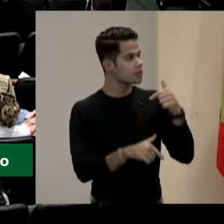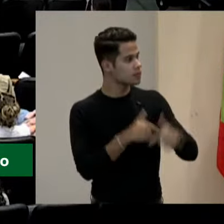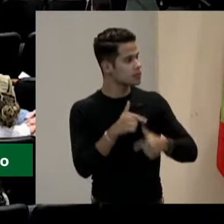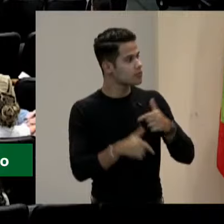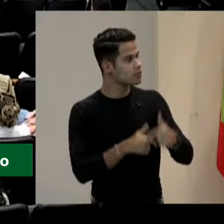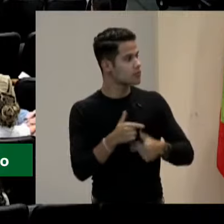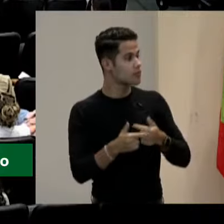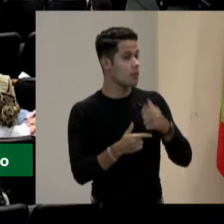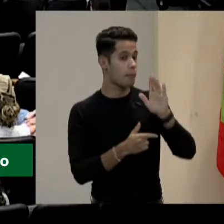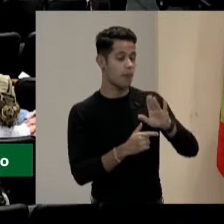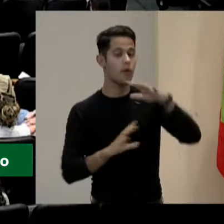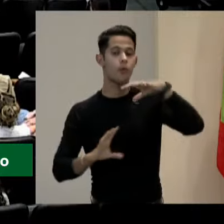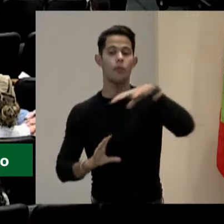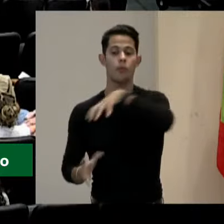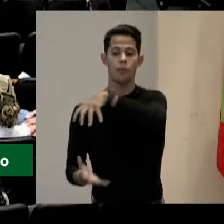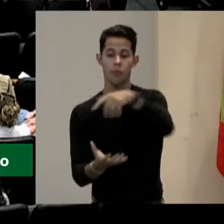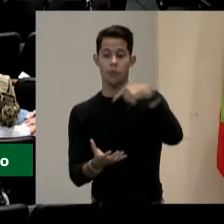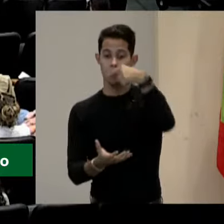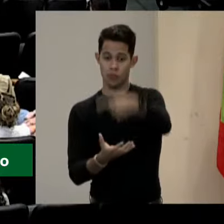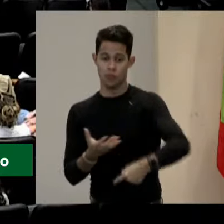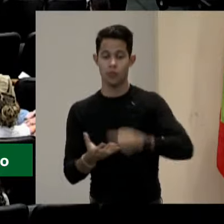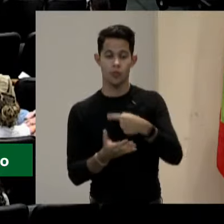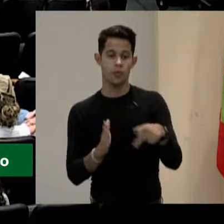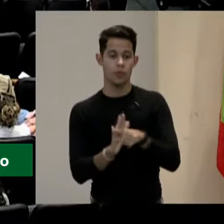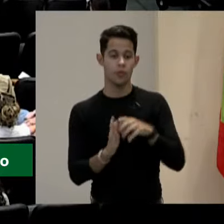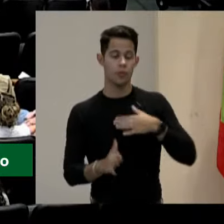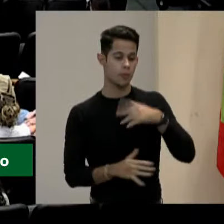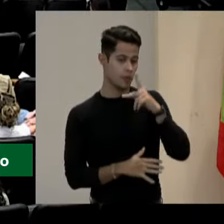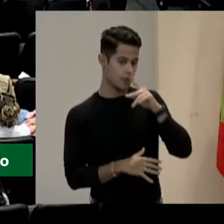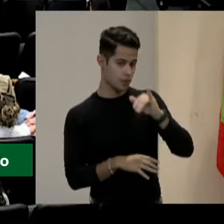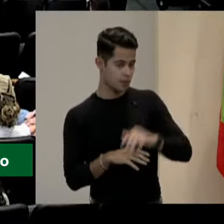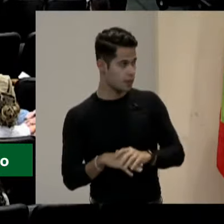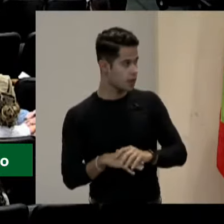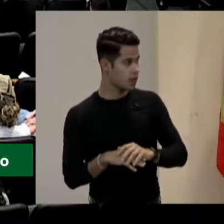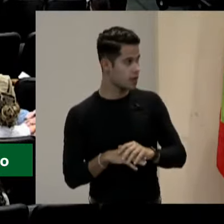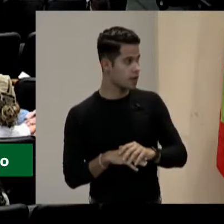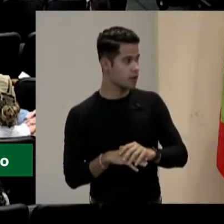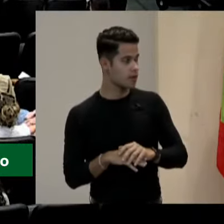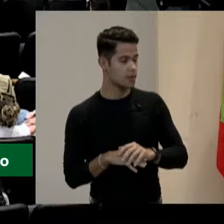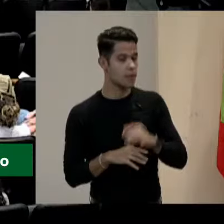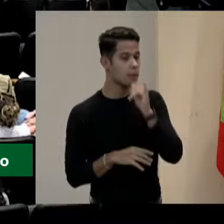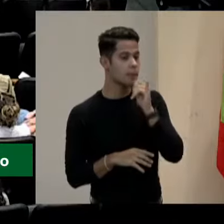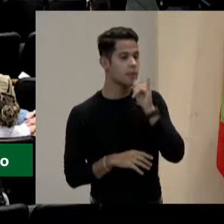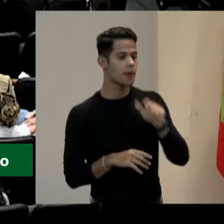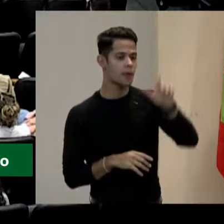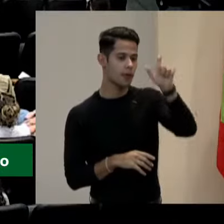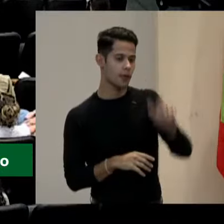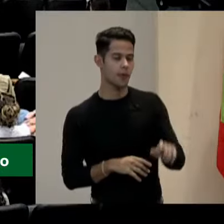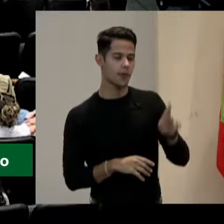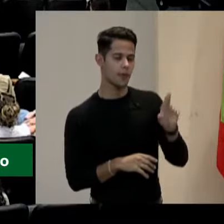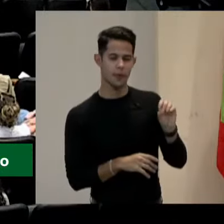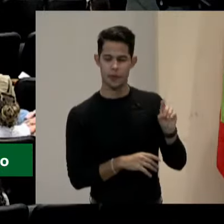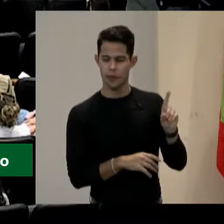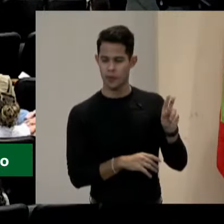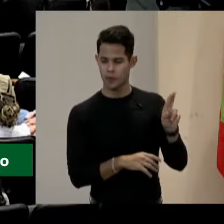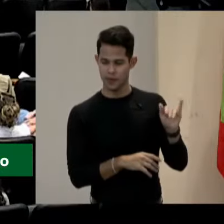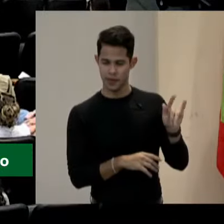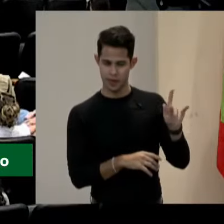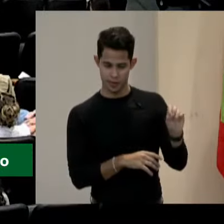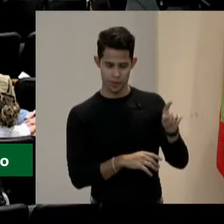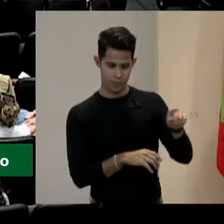mundo que eu queria estar ali era no mundo do meu pai. Eu queria que ele tivesse a atitude do Rodrigo. Era só isso. É que